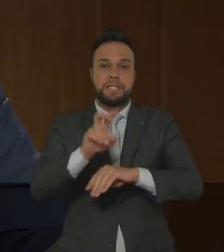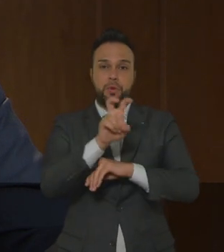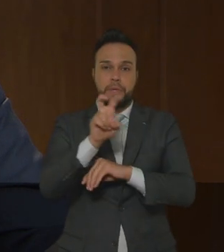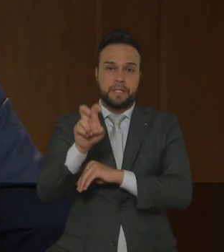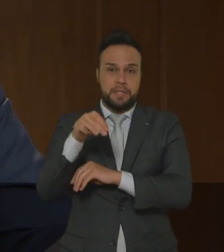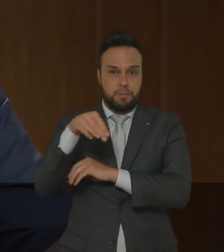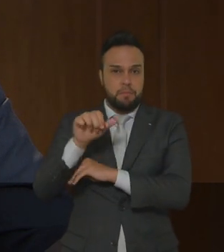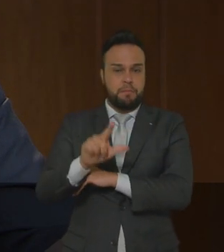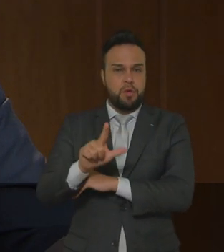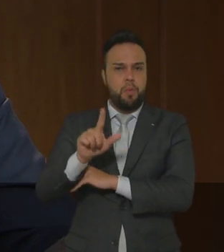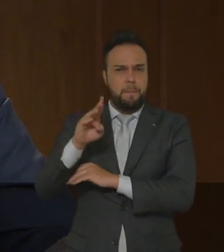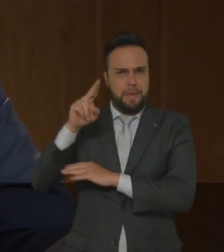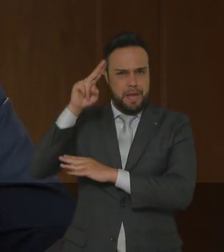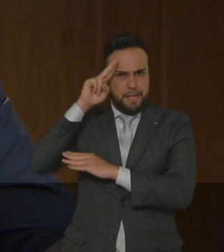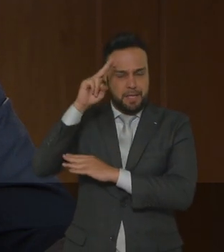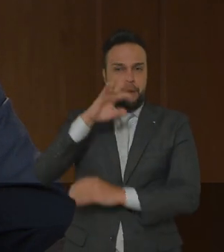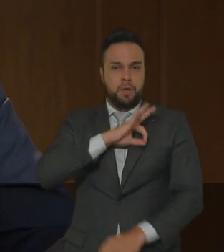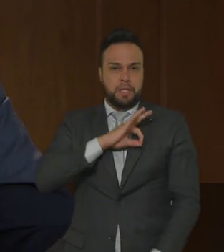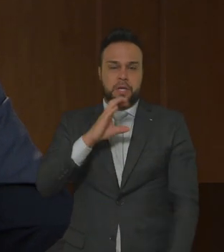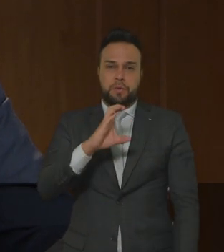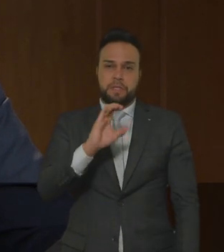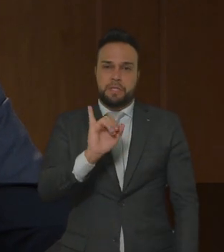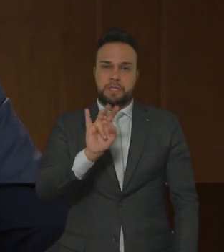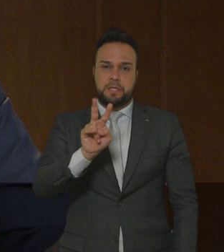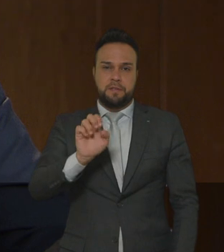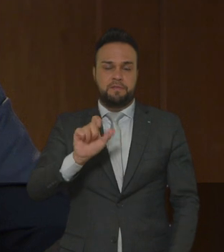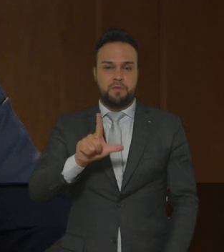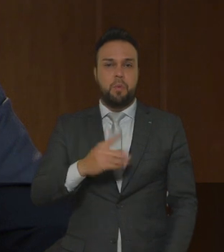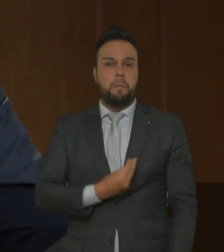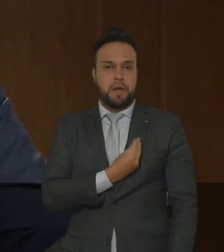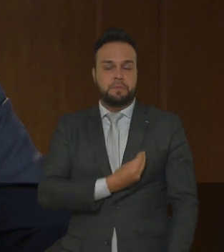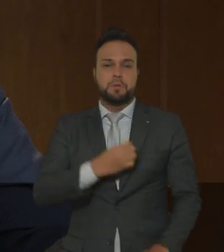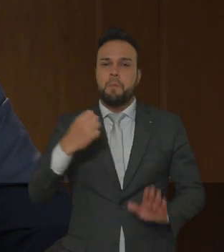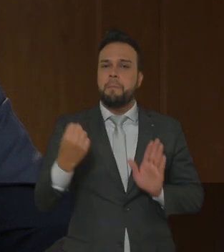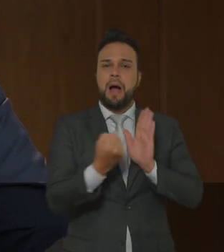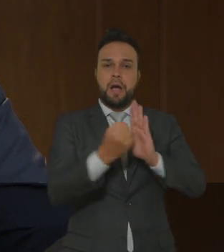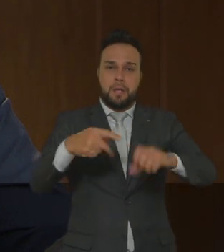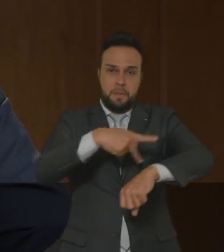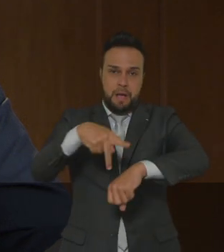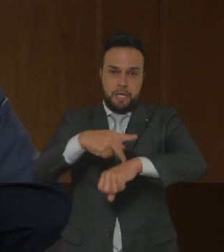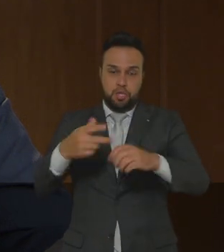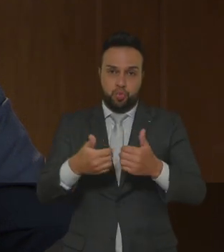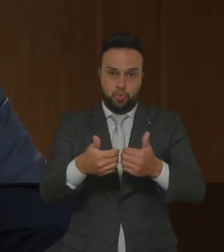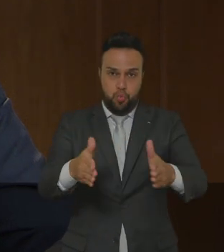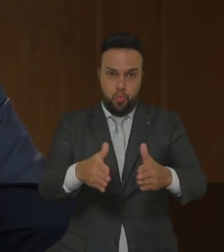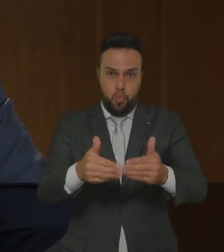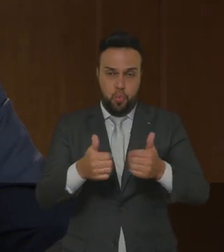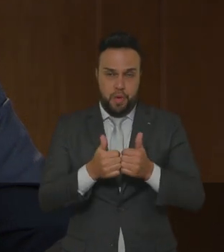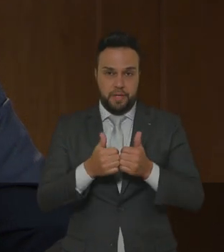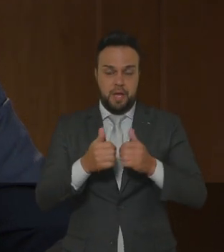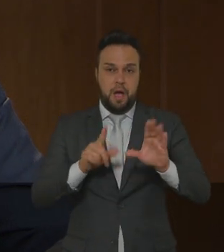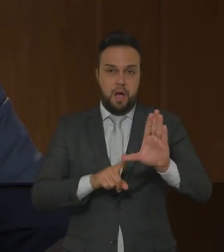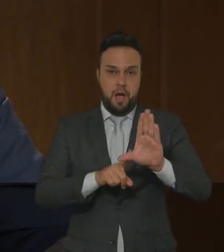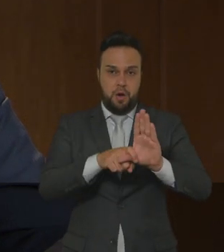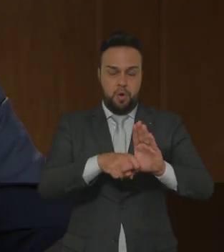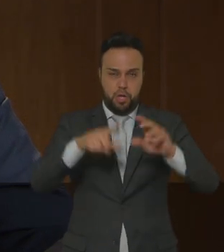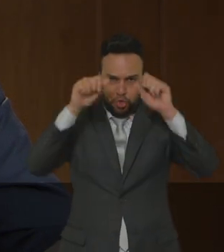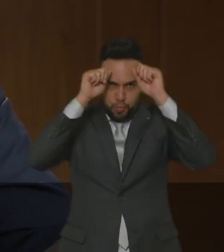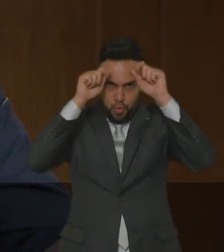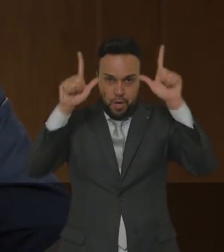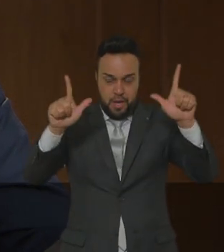mais de 55 mil militares policiais e civis com participação marcante em Suécia Angola